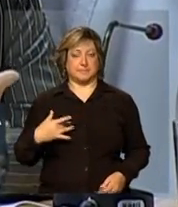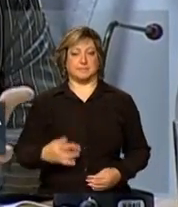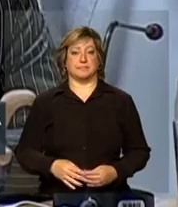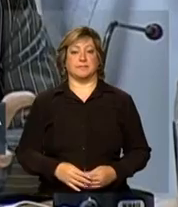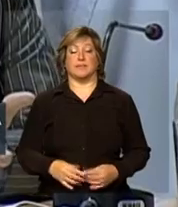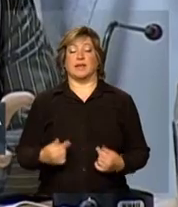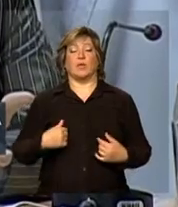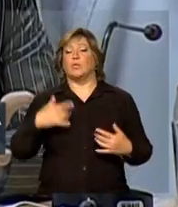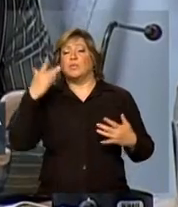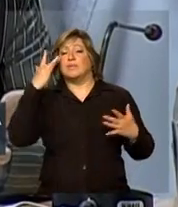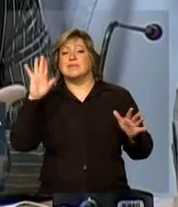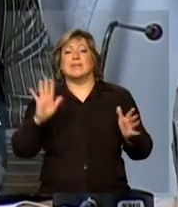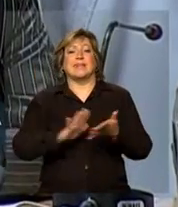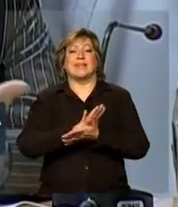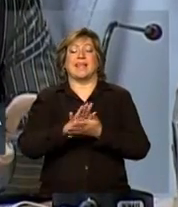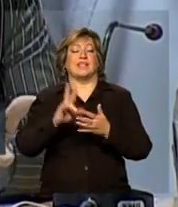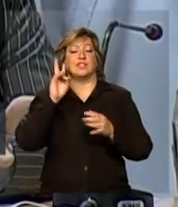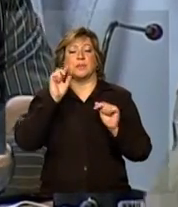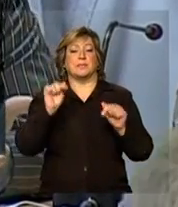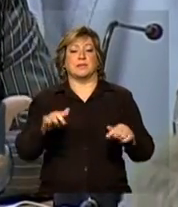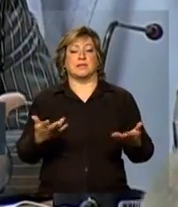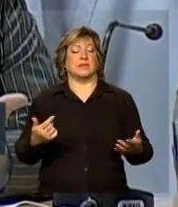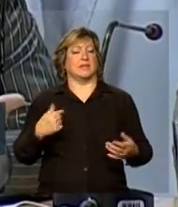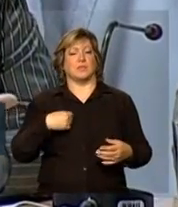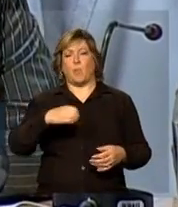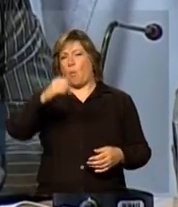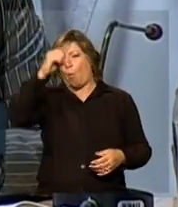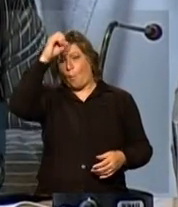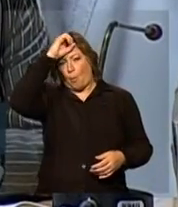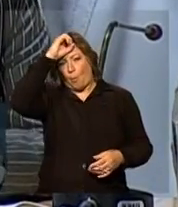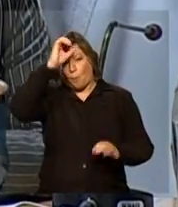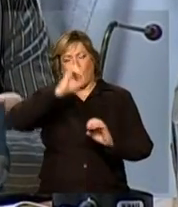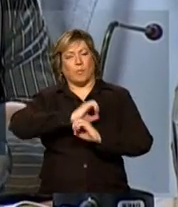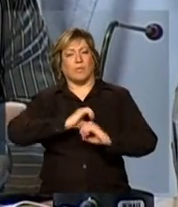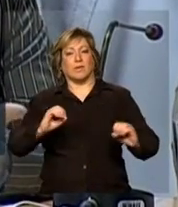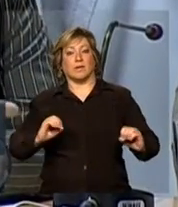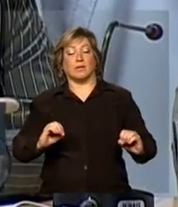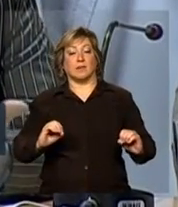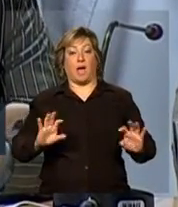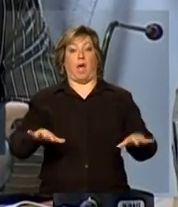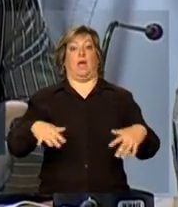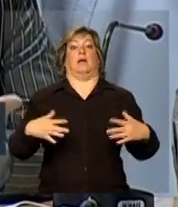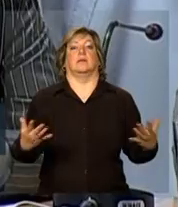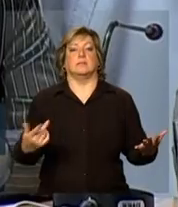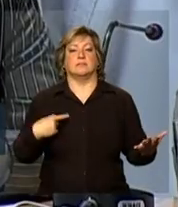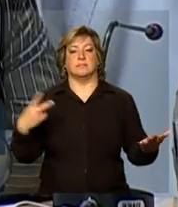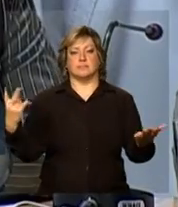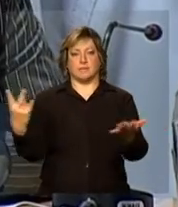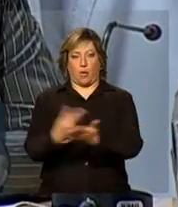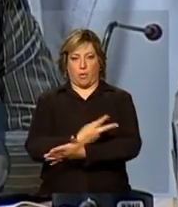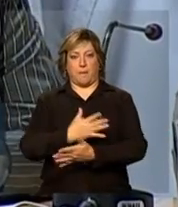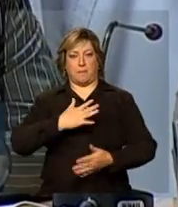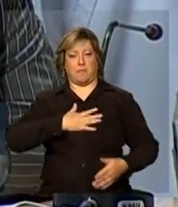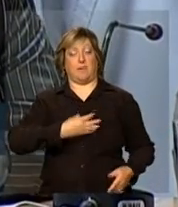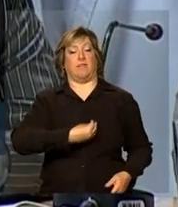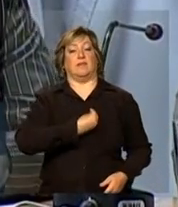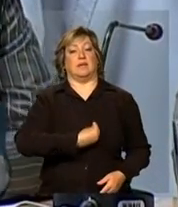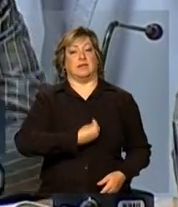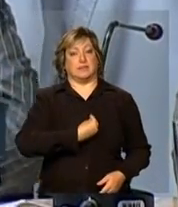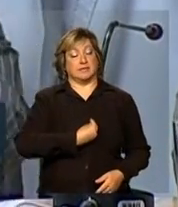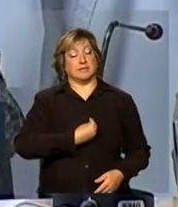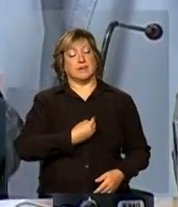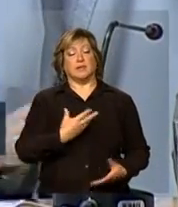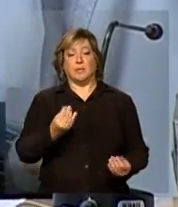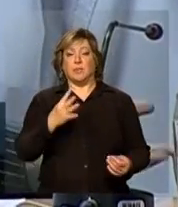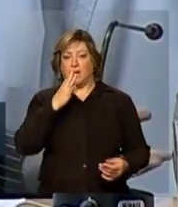eu não sabia nada sobre isso, totalmente leigo no assunto. E me deparei com uma realidade muito, muito